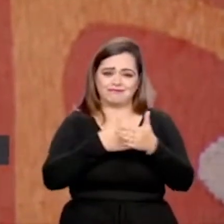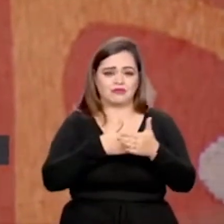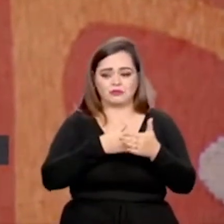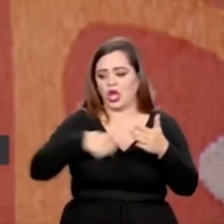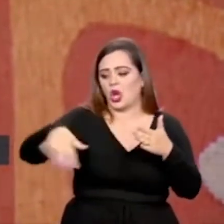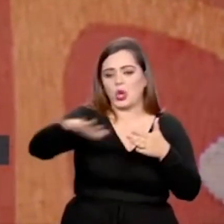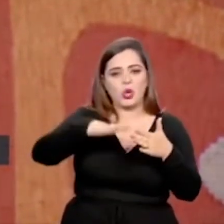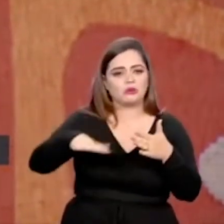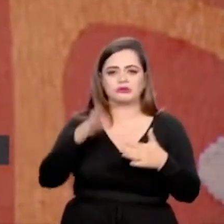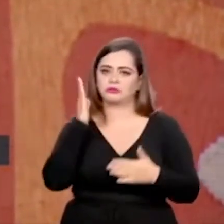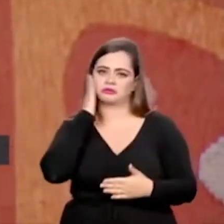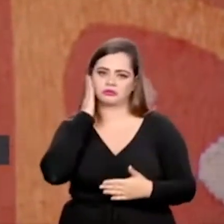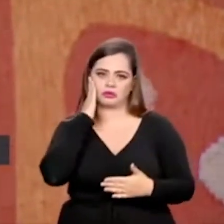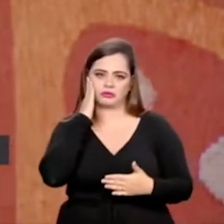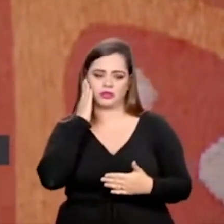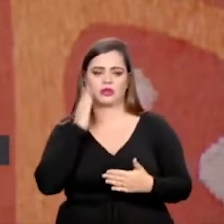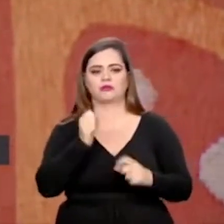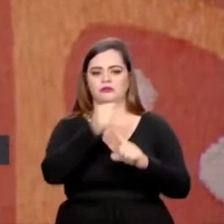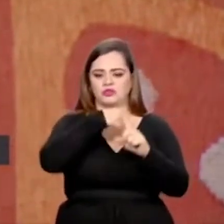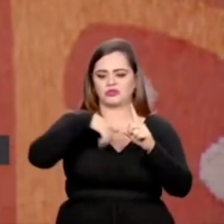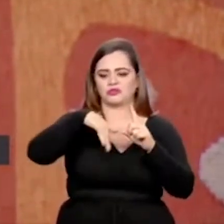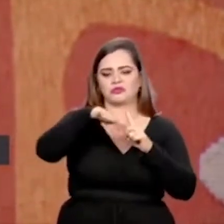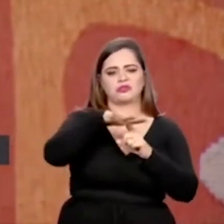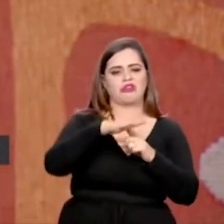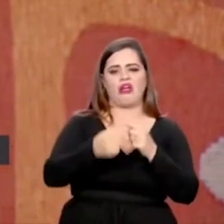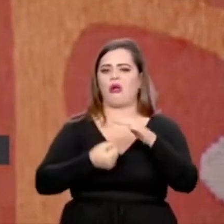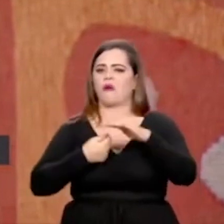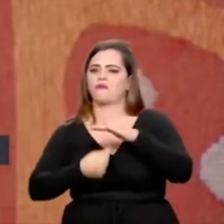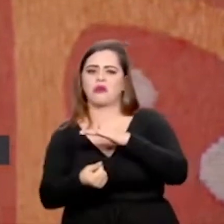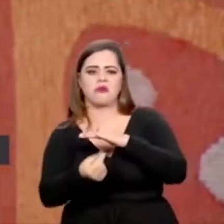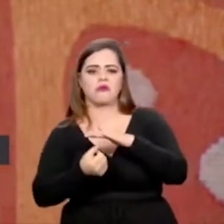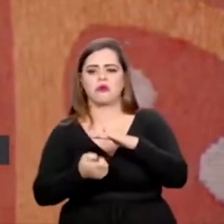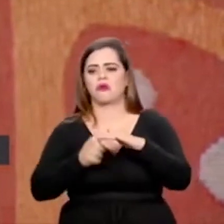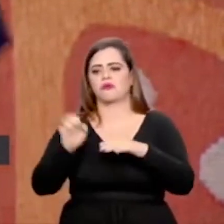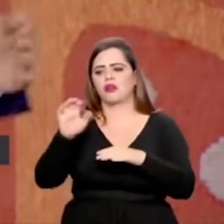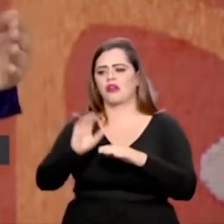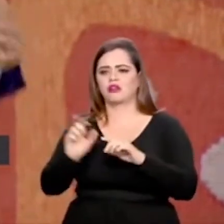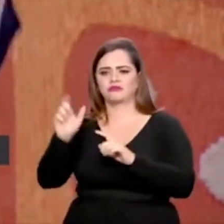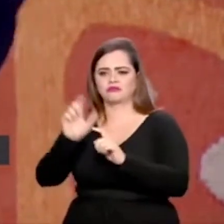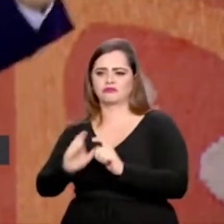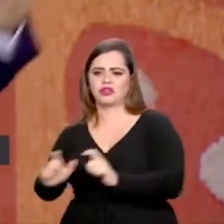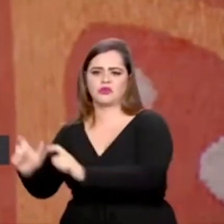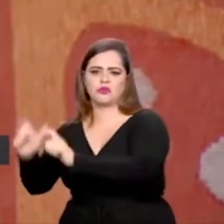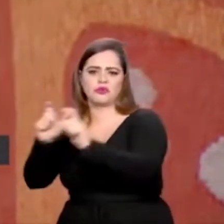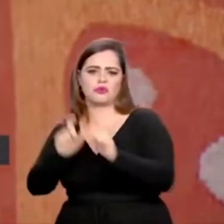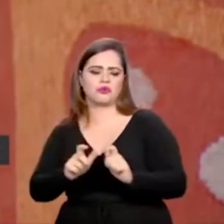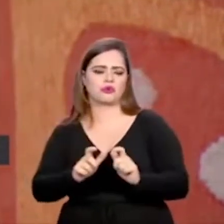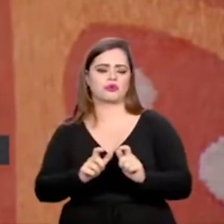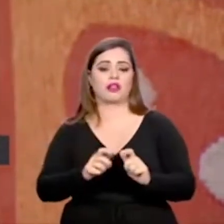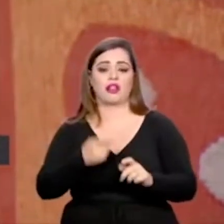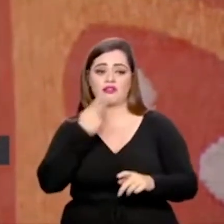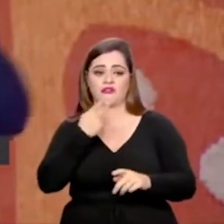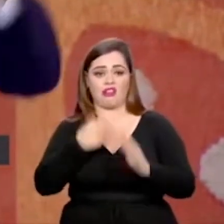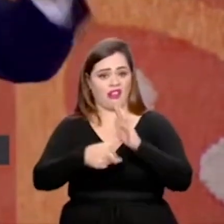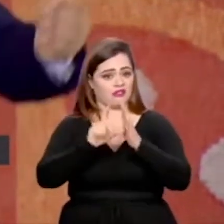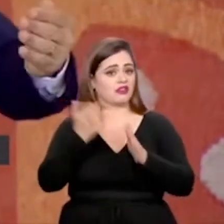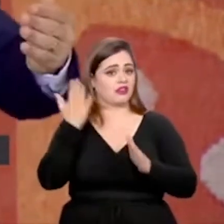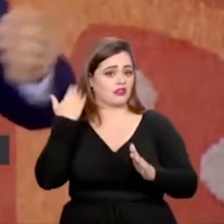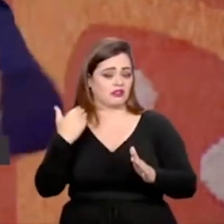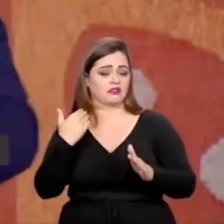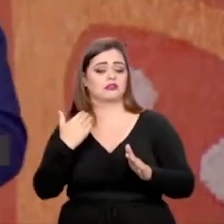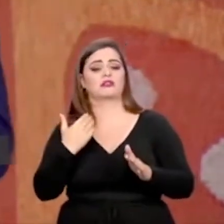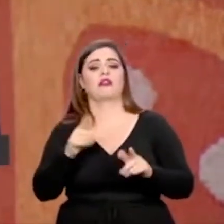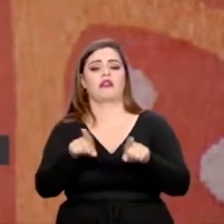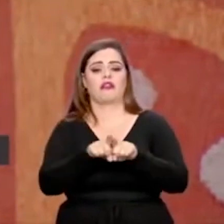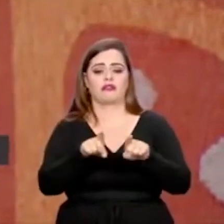Consenso de todos desigualdade social económica Regional na época se falava com muita força desigualdade de gênero mas não